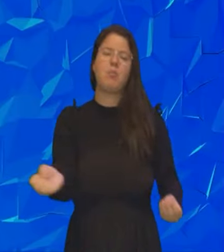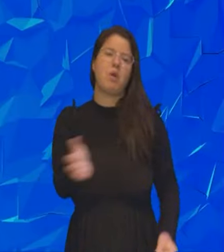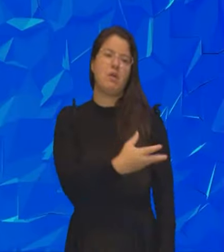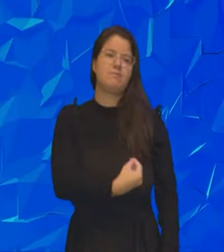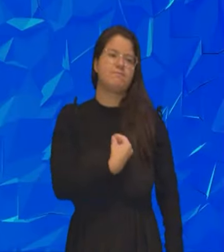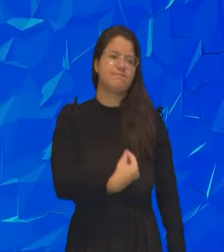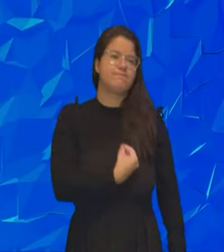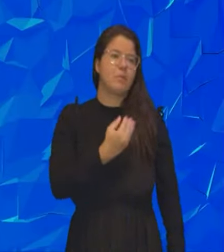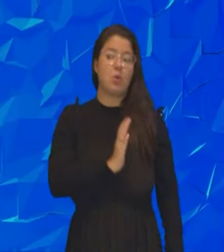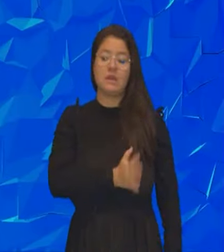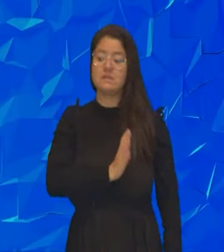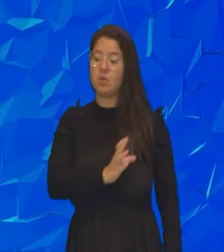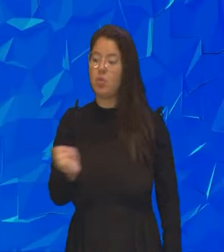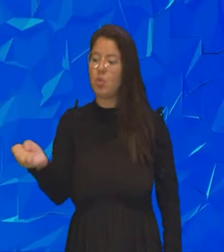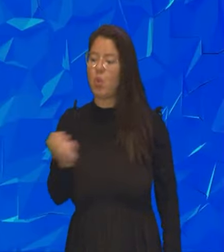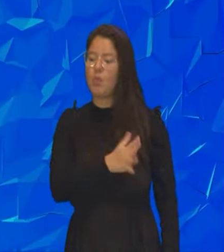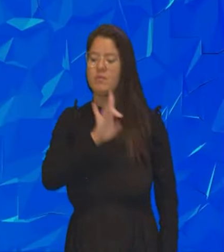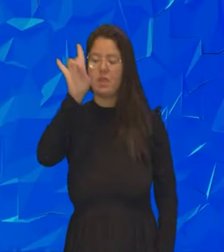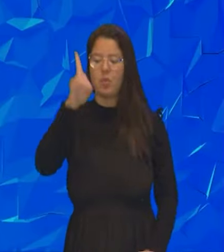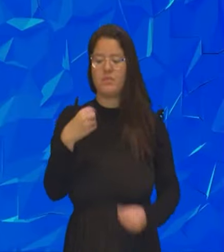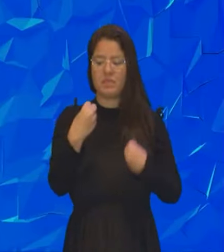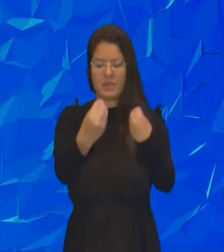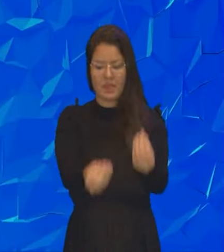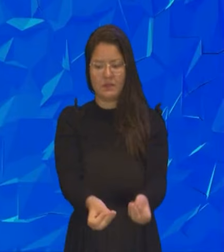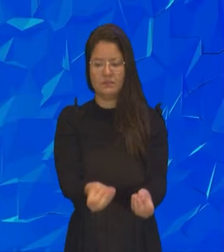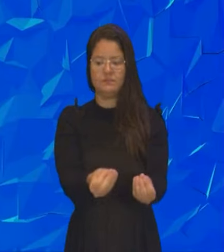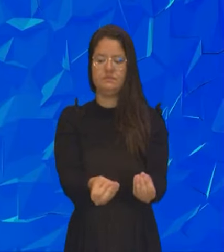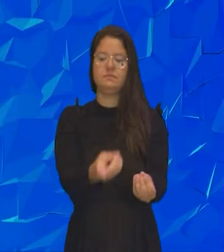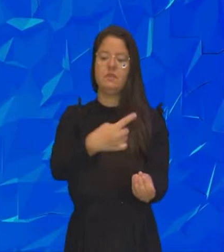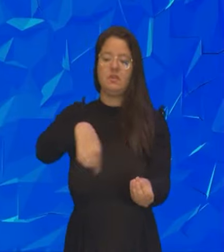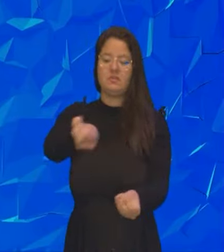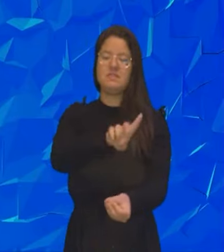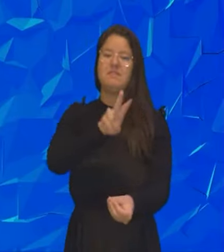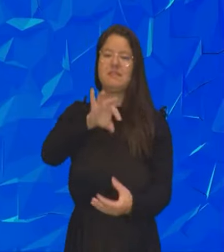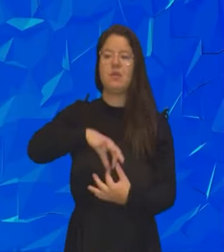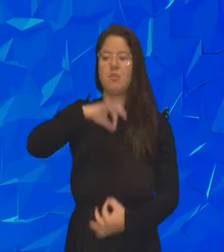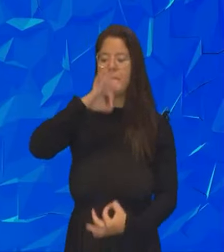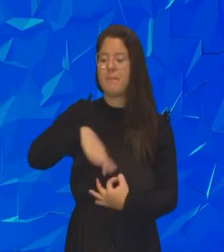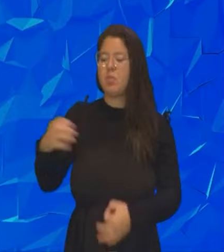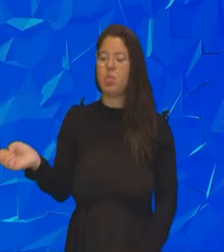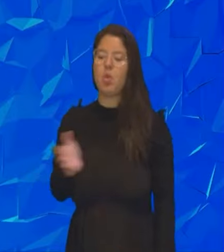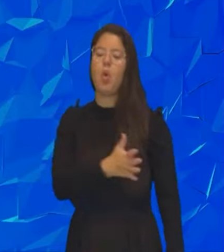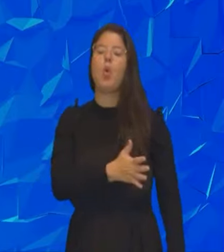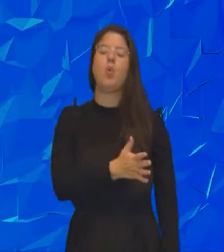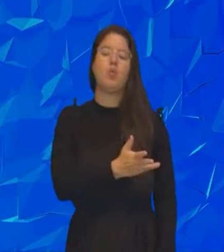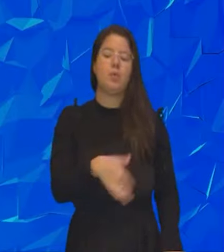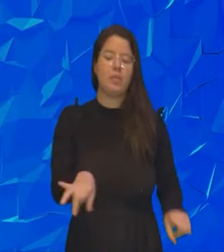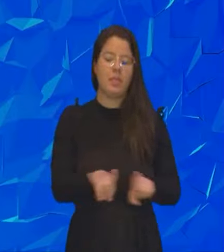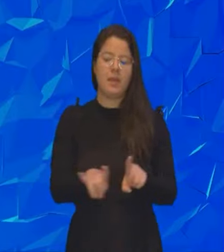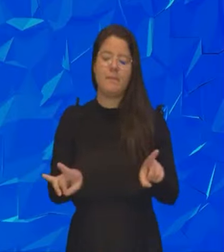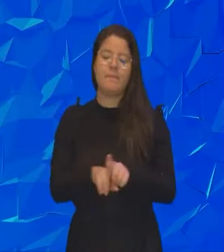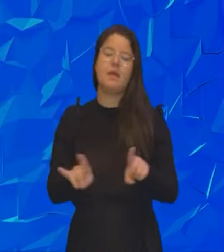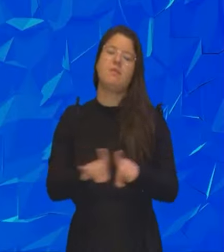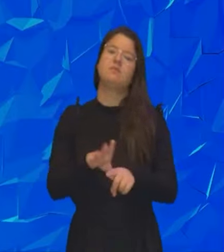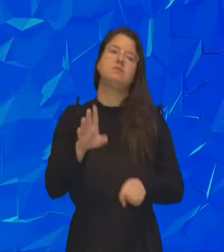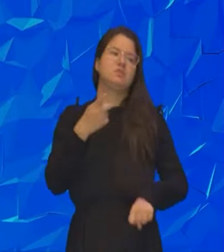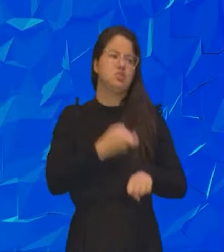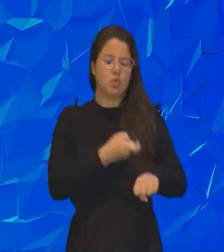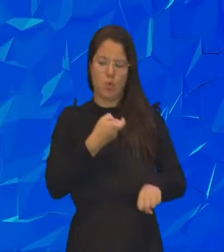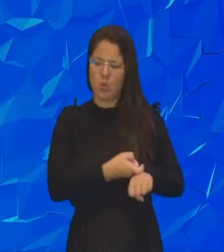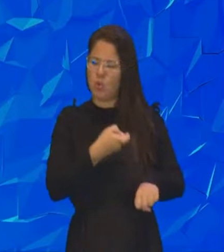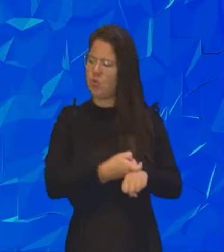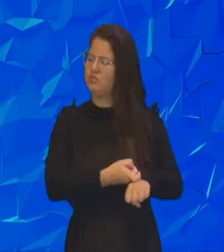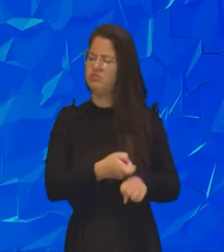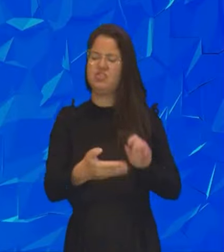um coração novo, e porei dentro de vocês um espírito novo. Tirarei de vocês o coração de pedra, e